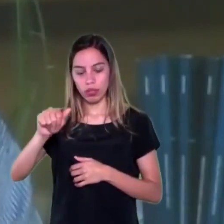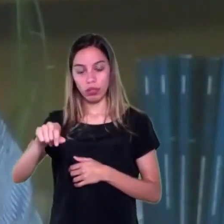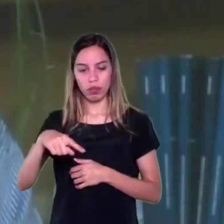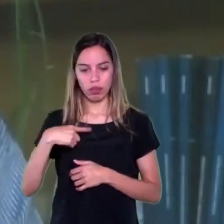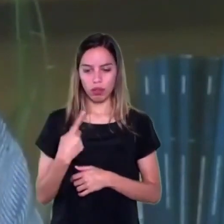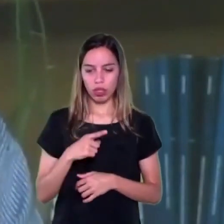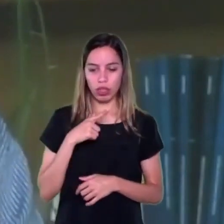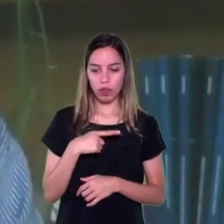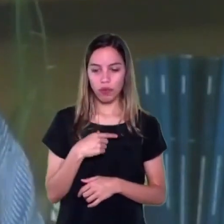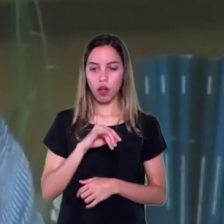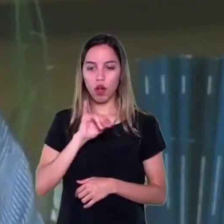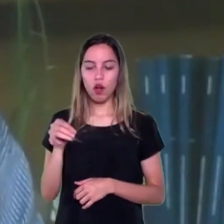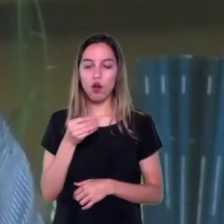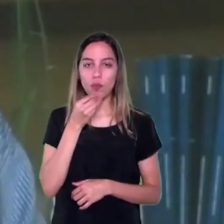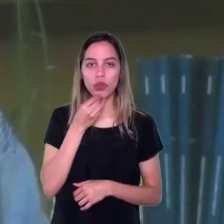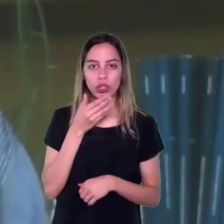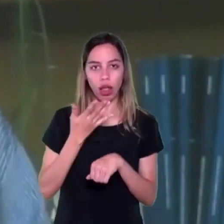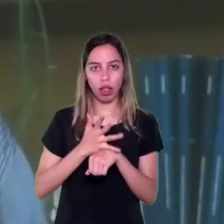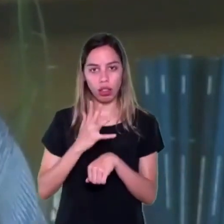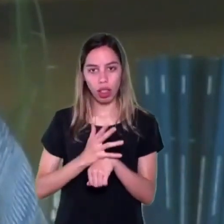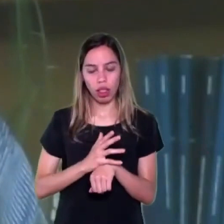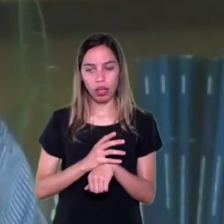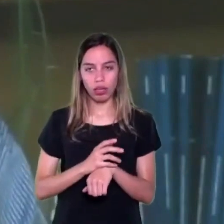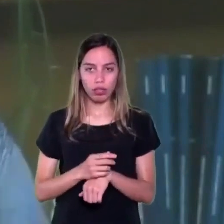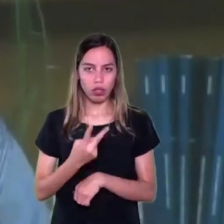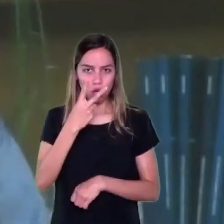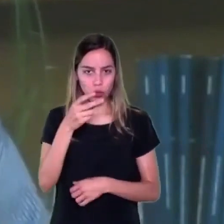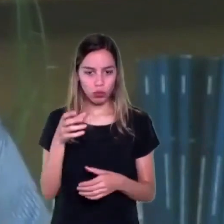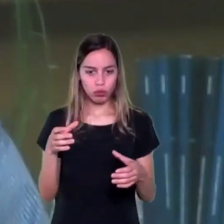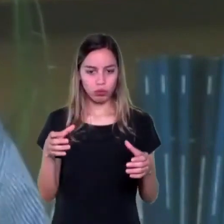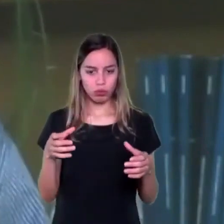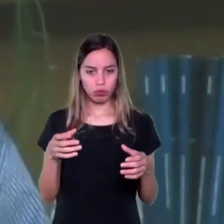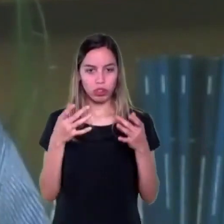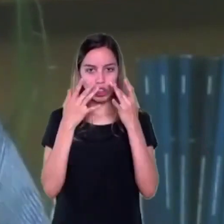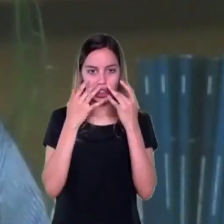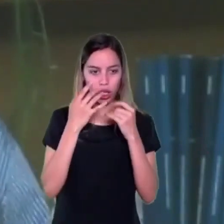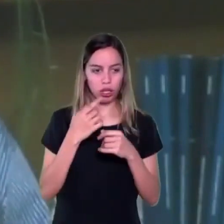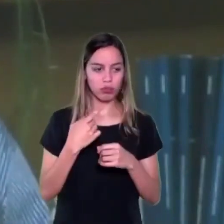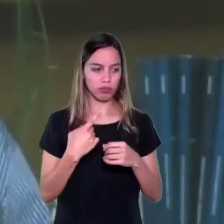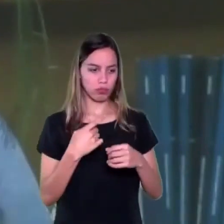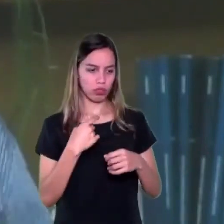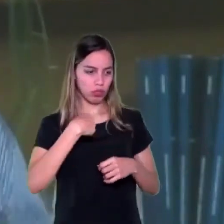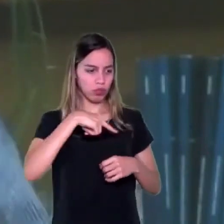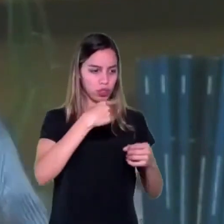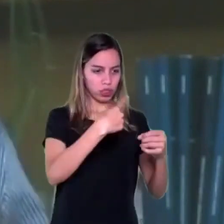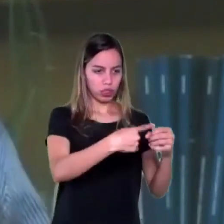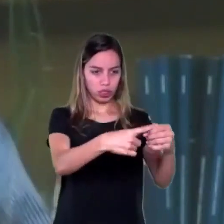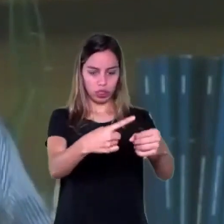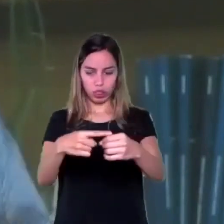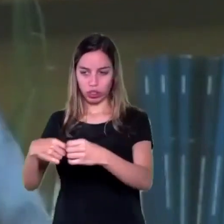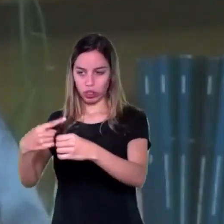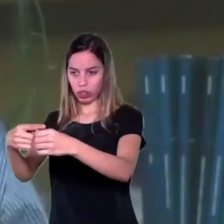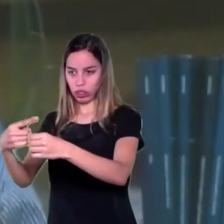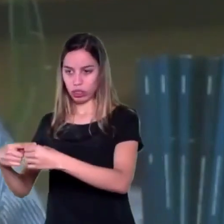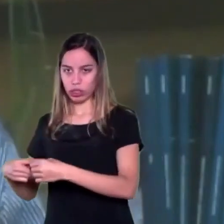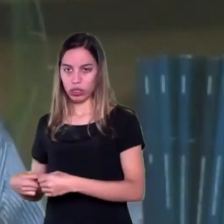e encenar dois grandes espetáculos que percorreram várias cidades, chamado dois espetáculos, Quando